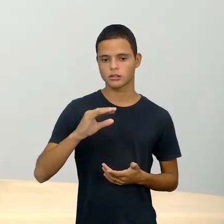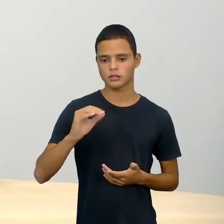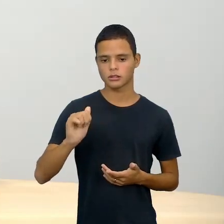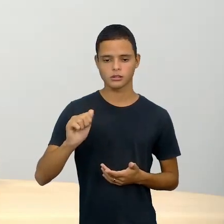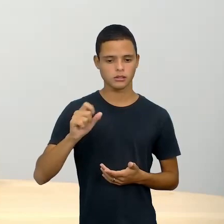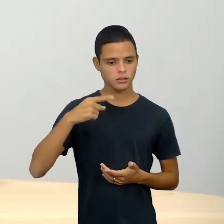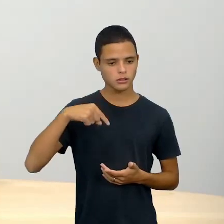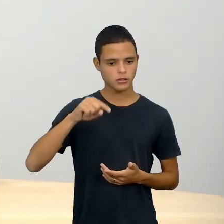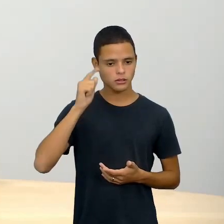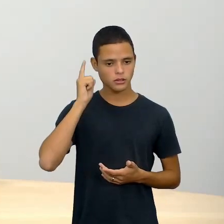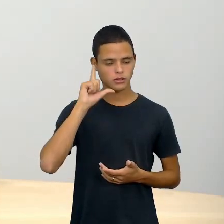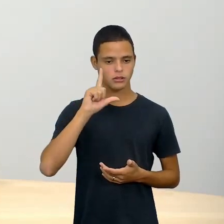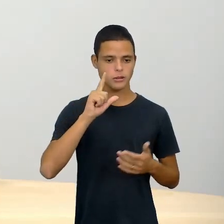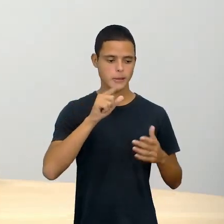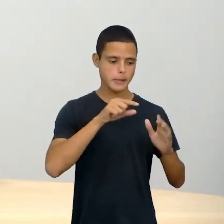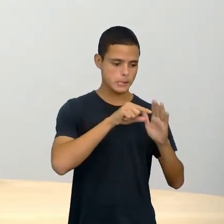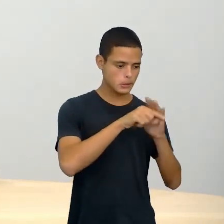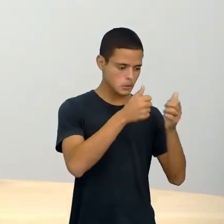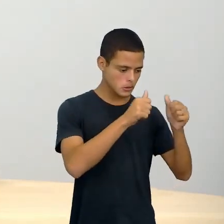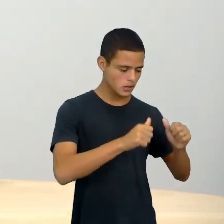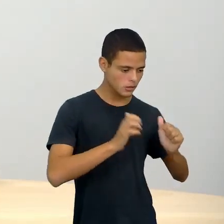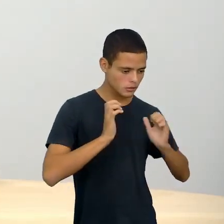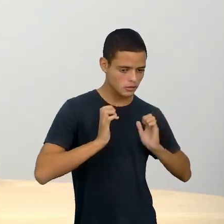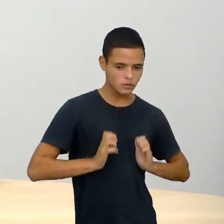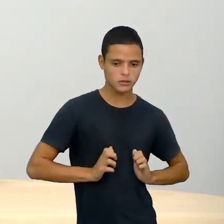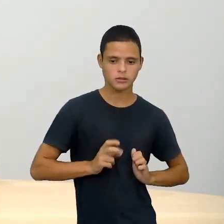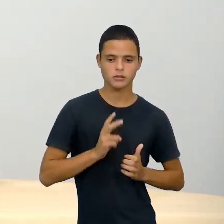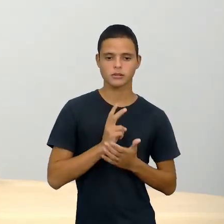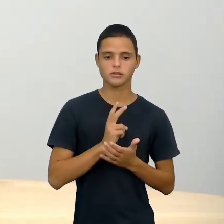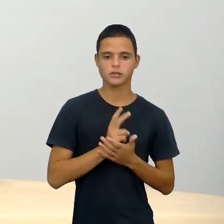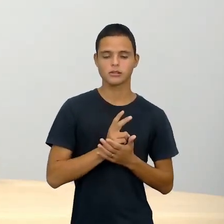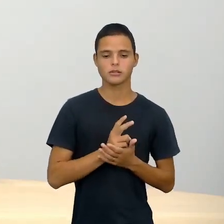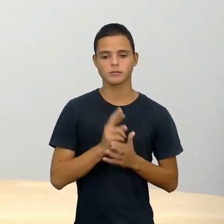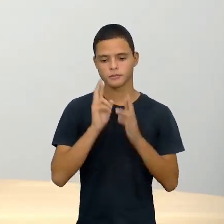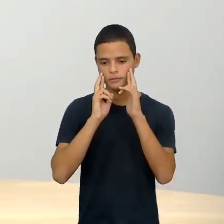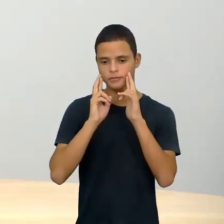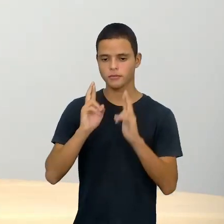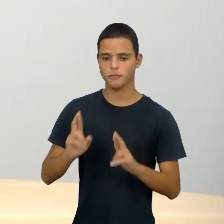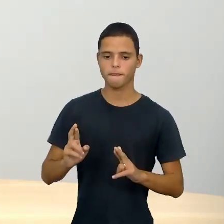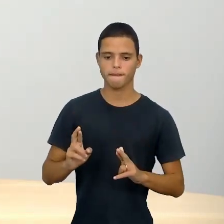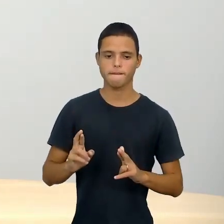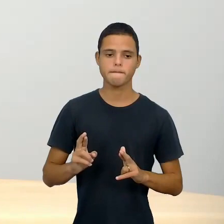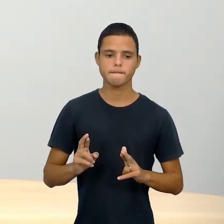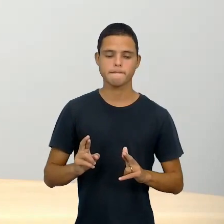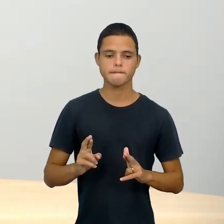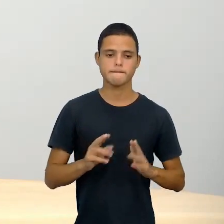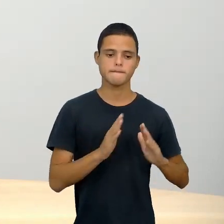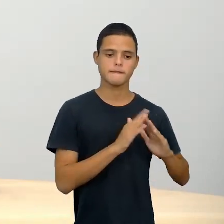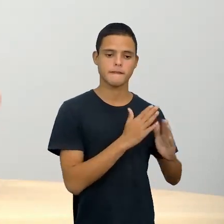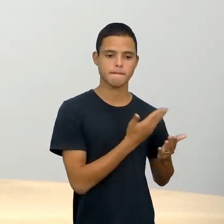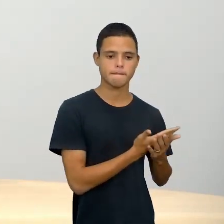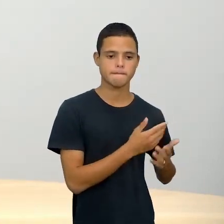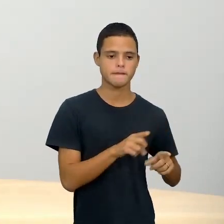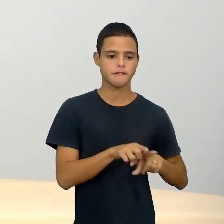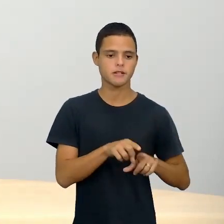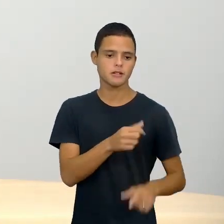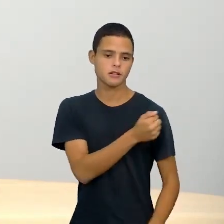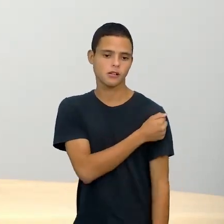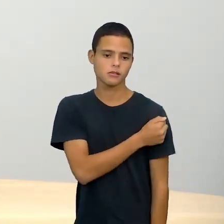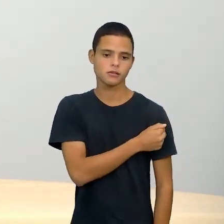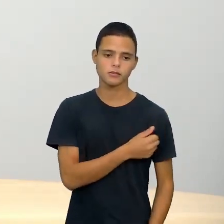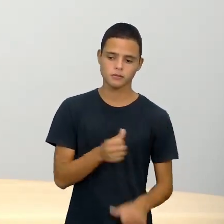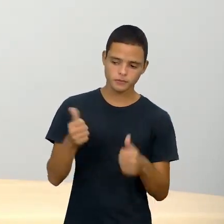com ética, sempre respeitando o autor. Então, trazendo isso para a escola e para o aluno, avaliar o